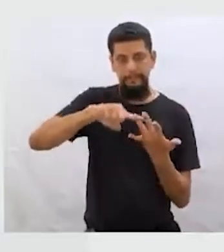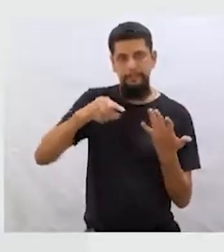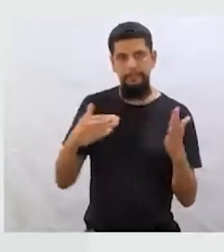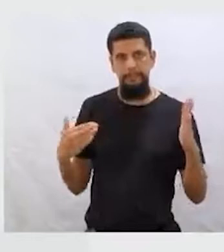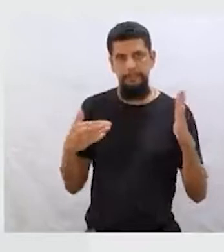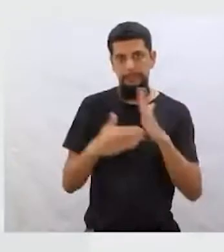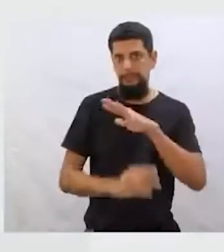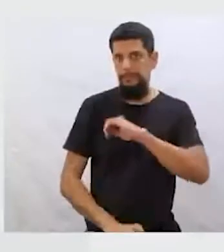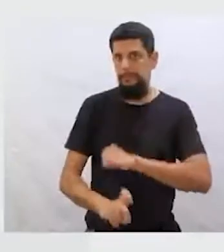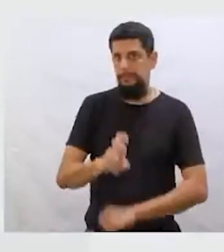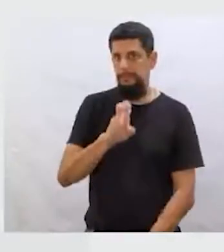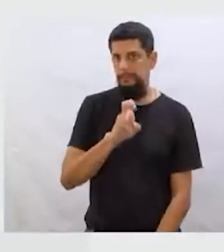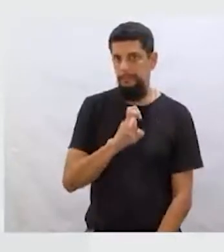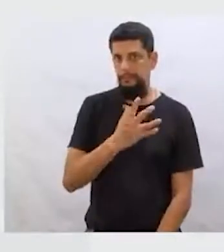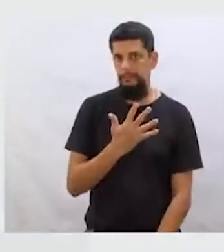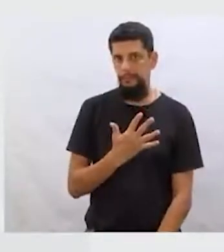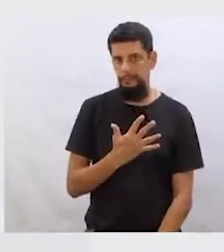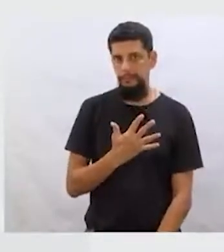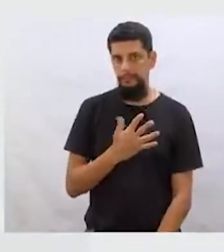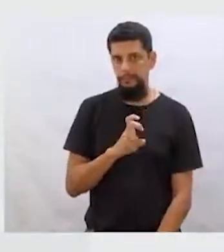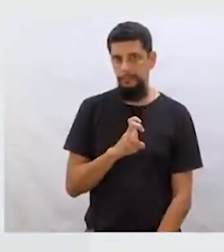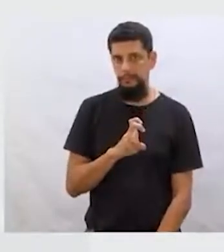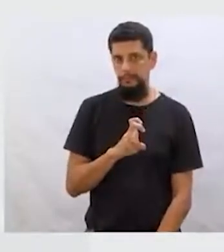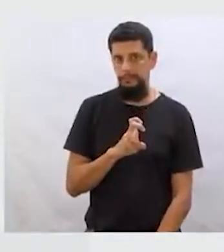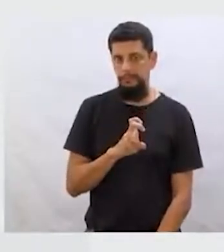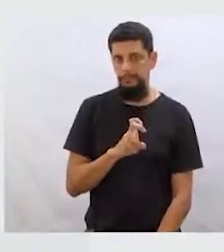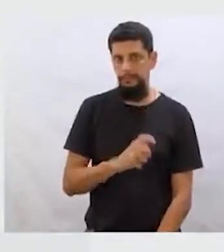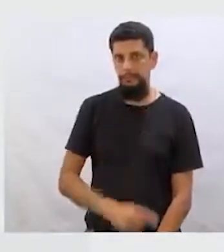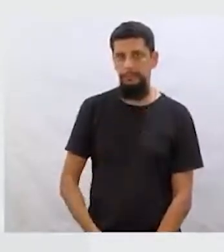Contando até 5.